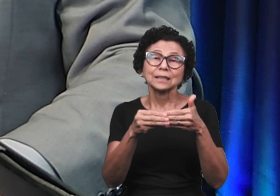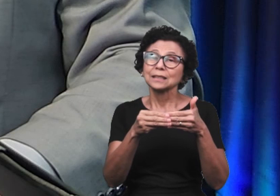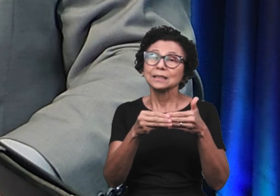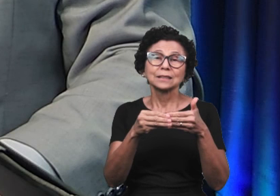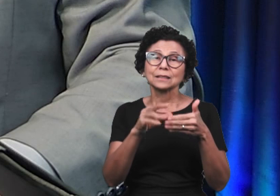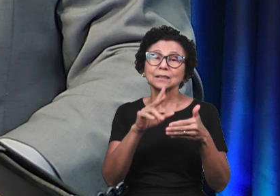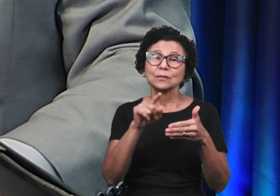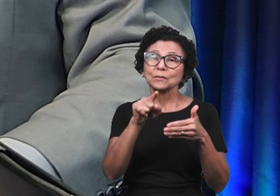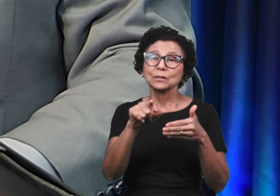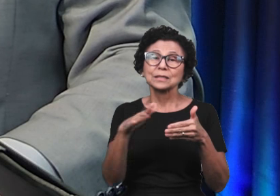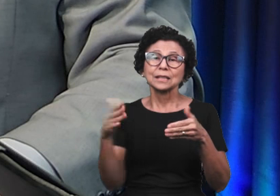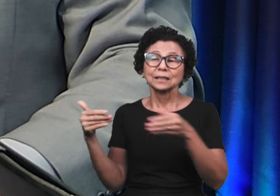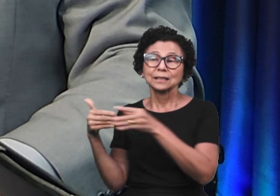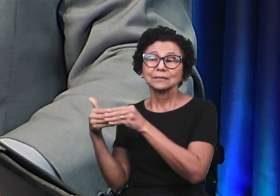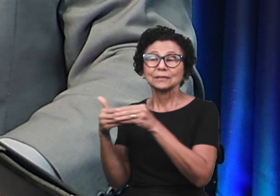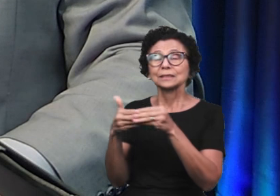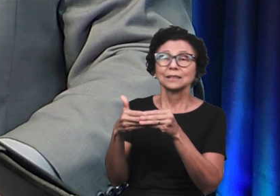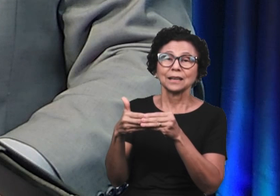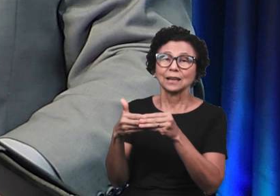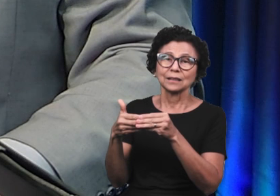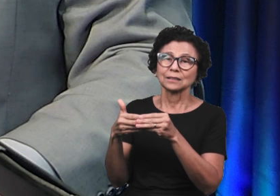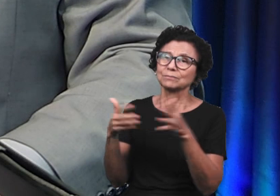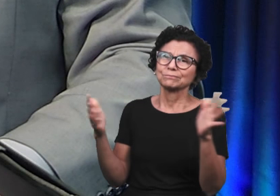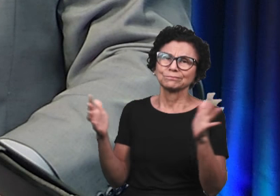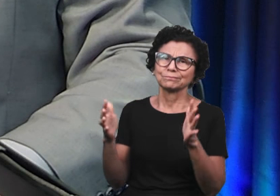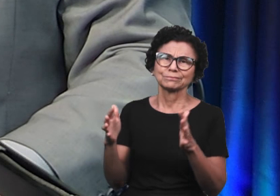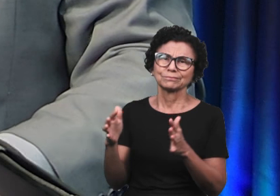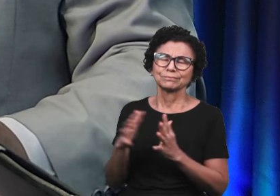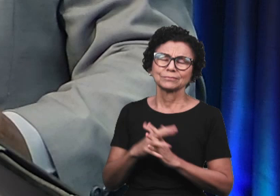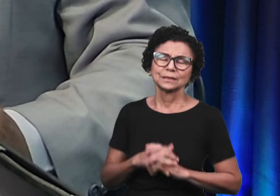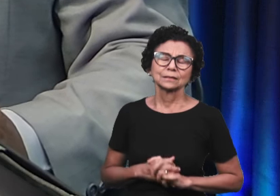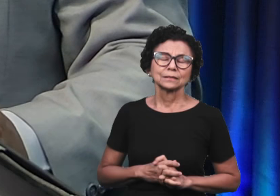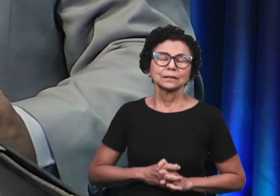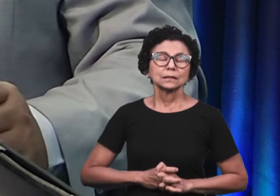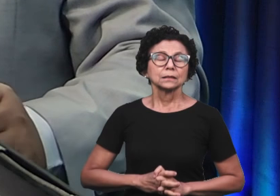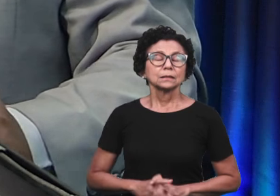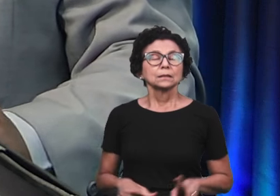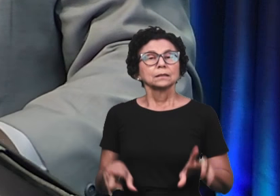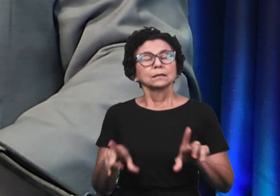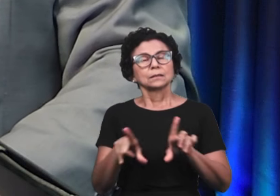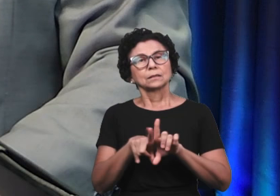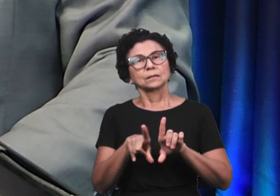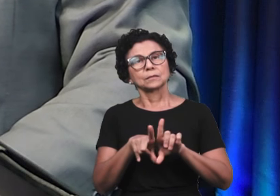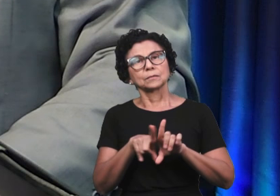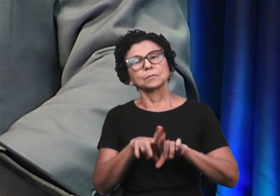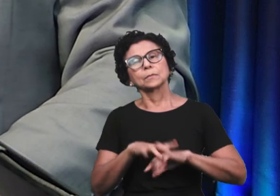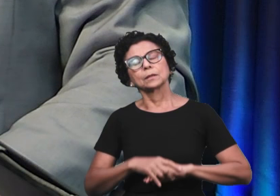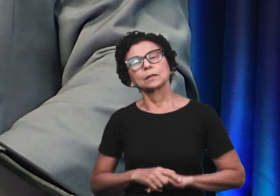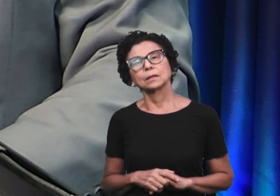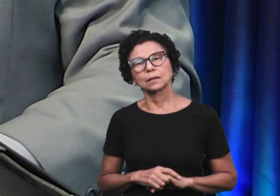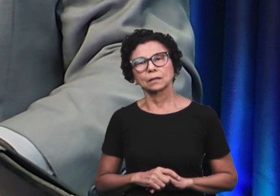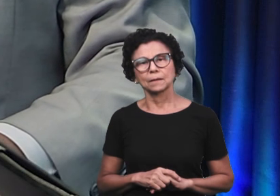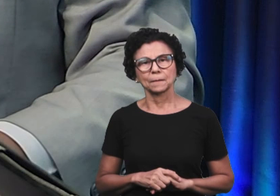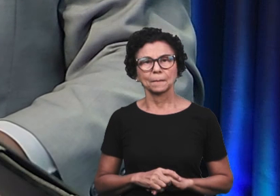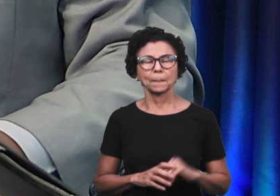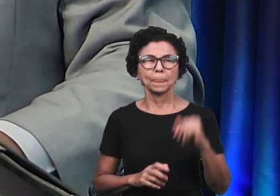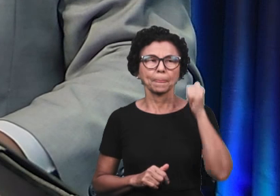completamente diferente. Então, e por fim, eu queria observar que